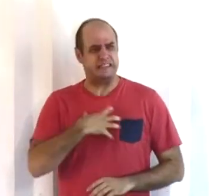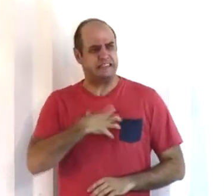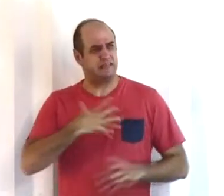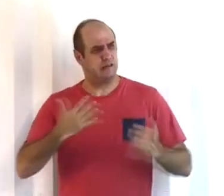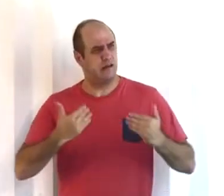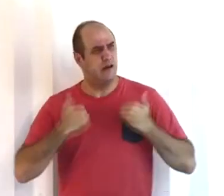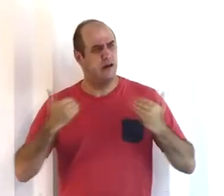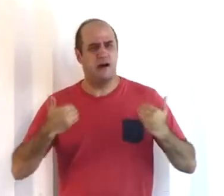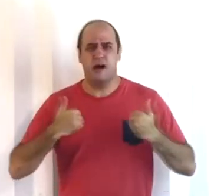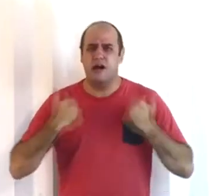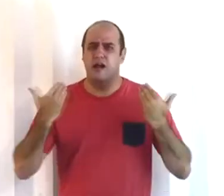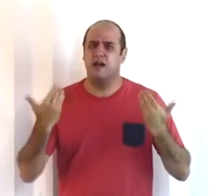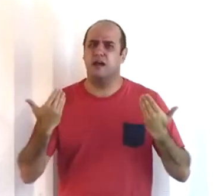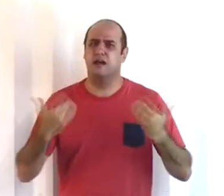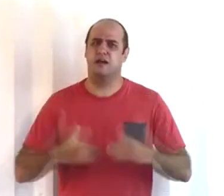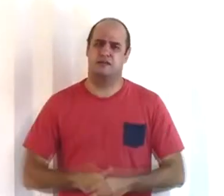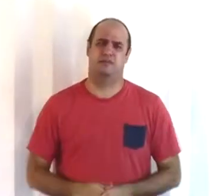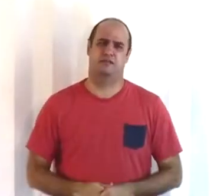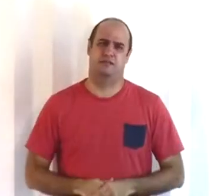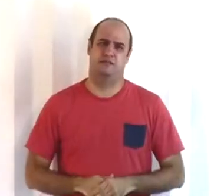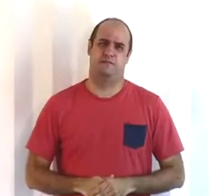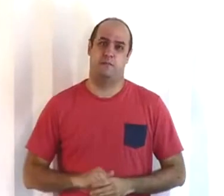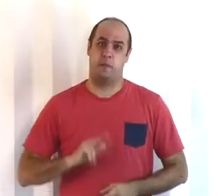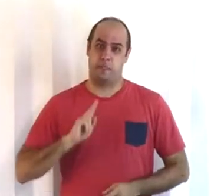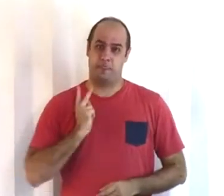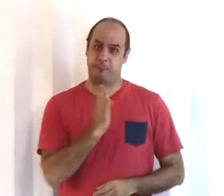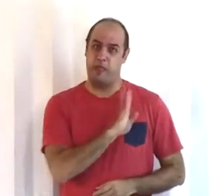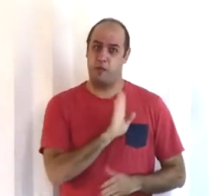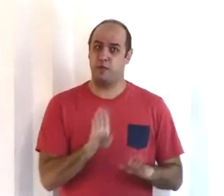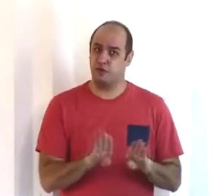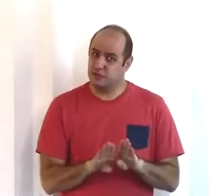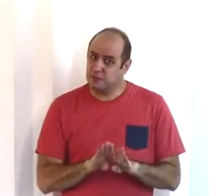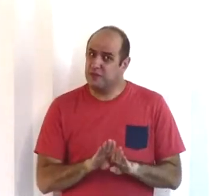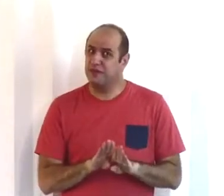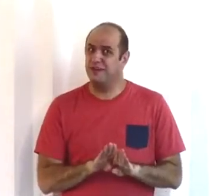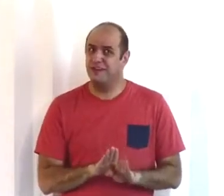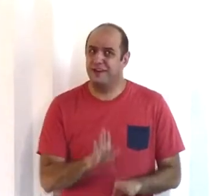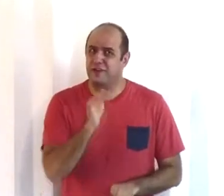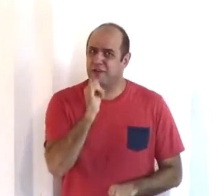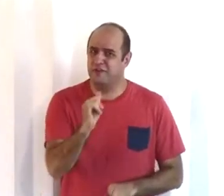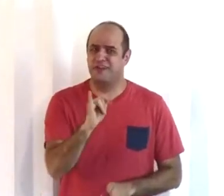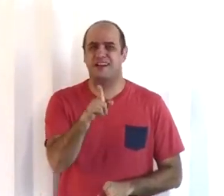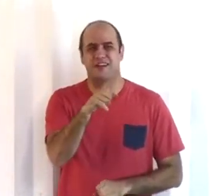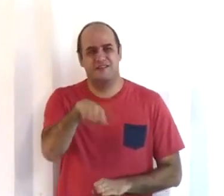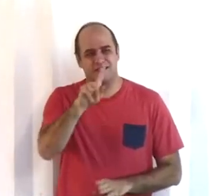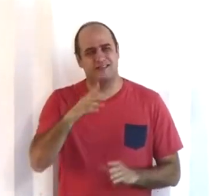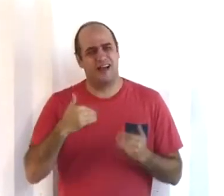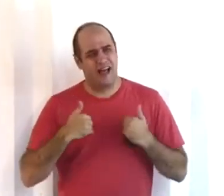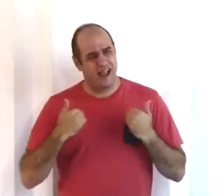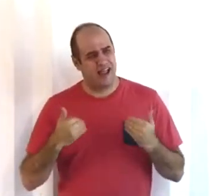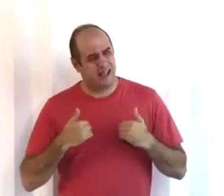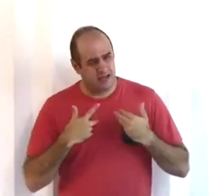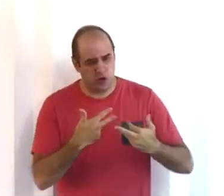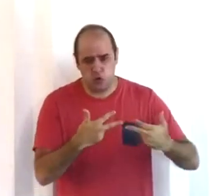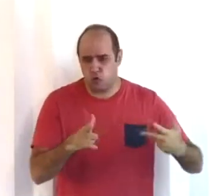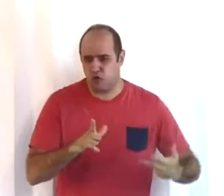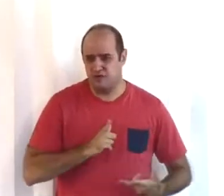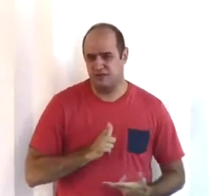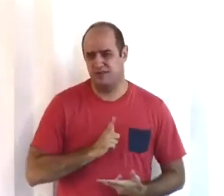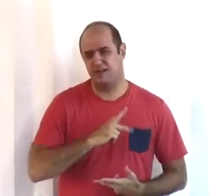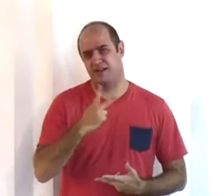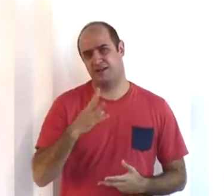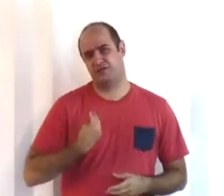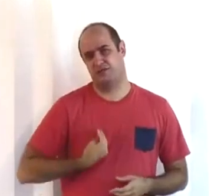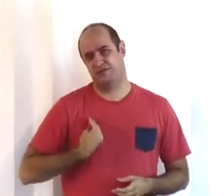contentamento. O autor aos Hebreus também diz isso: contentai-vos com o que tendes. Meus queridos